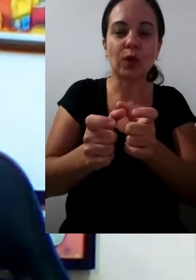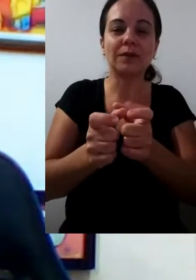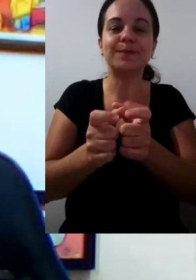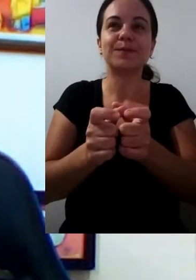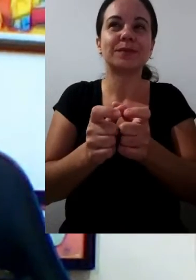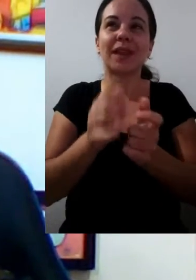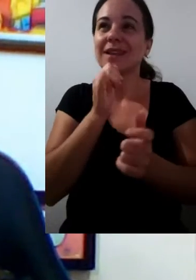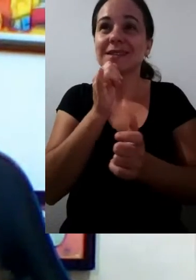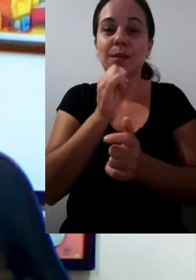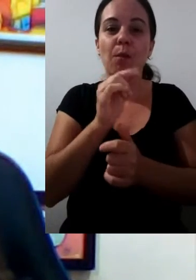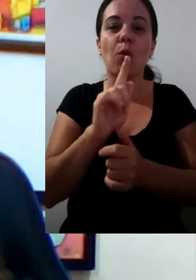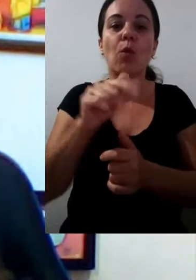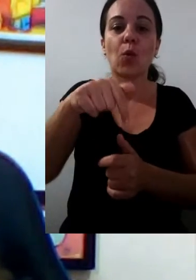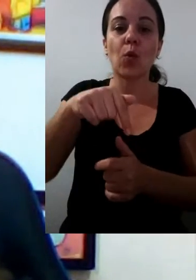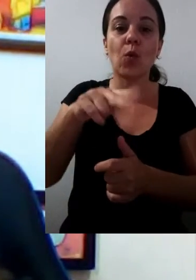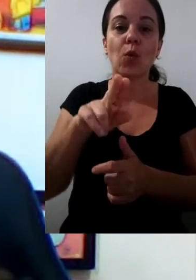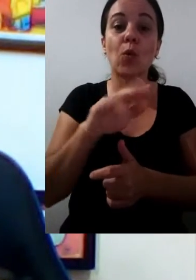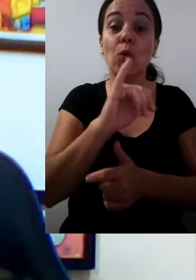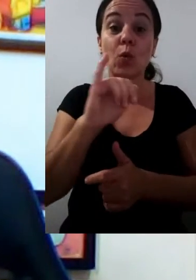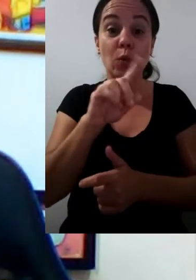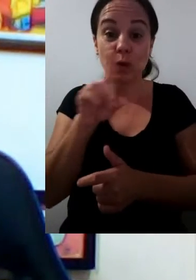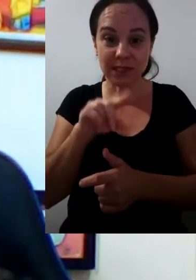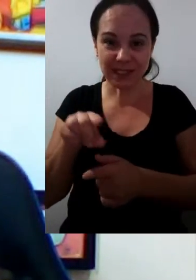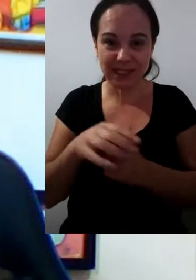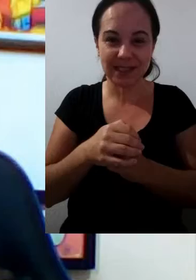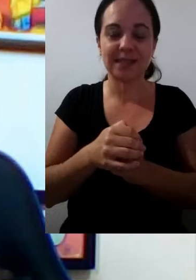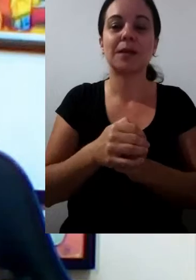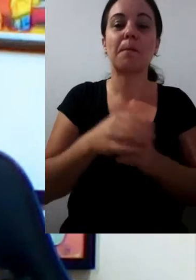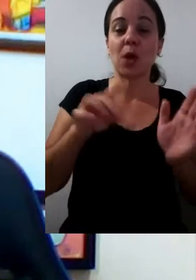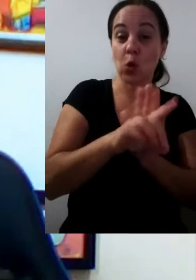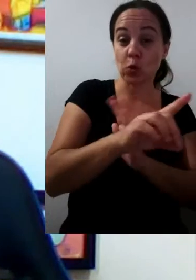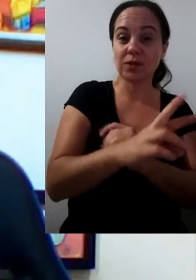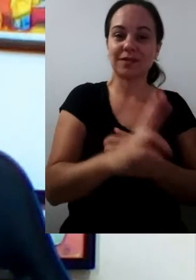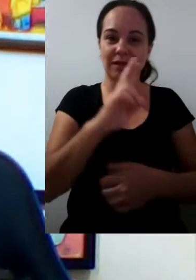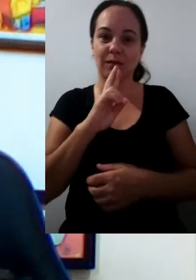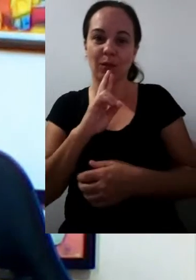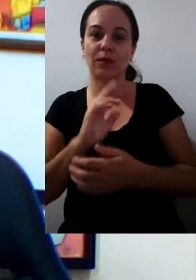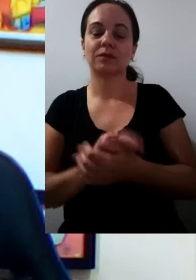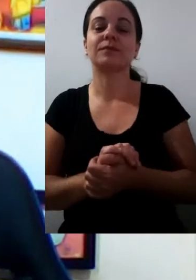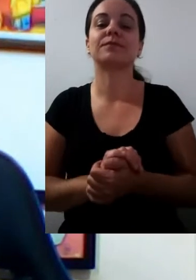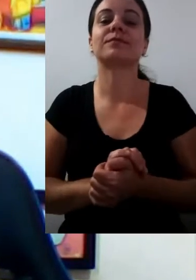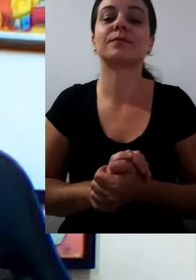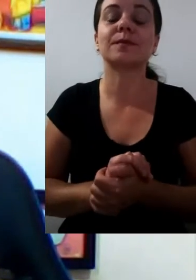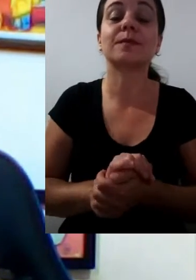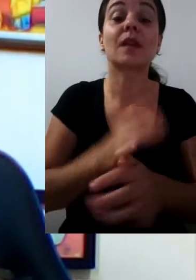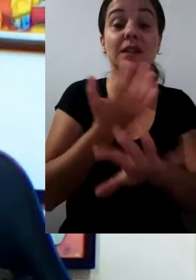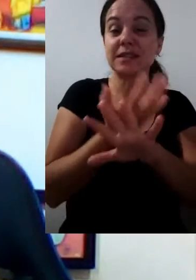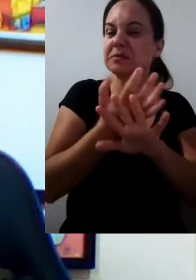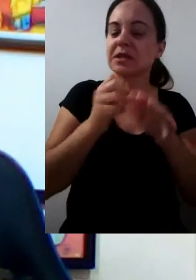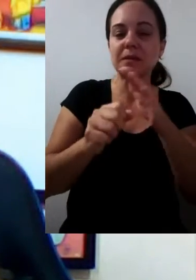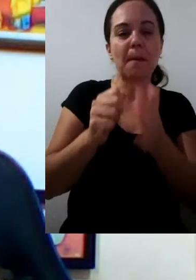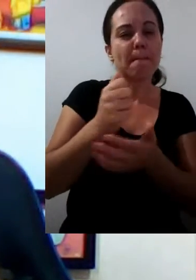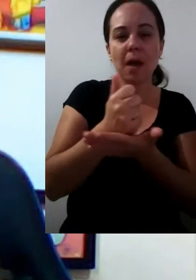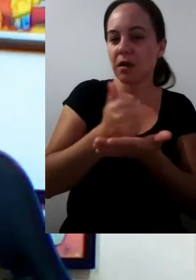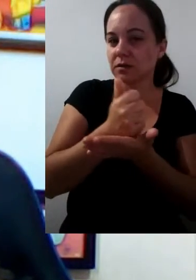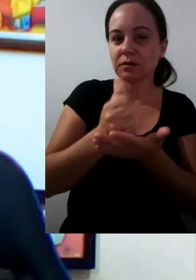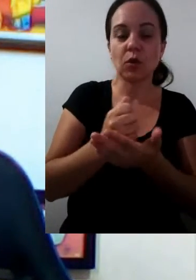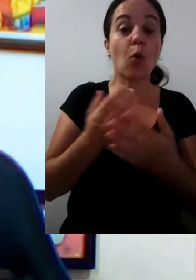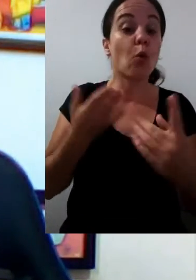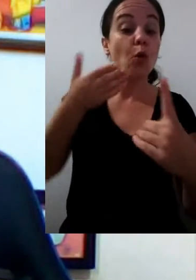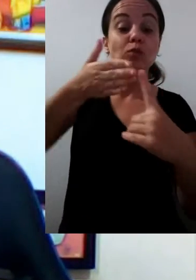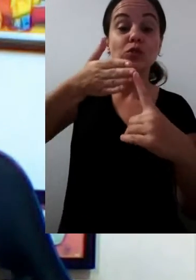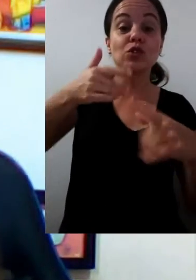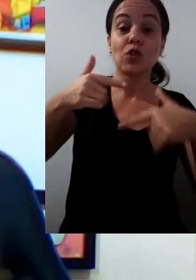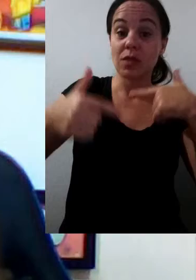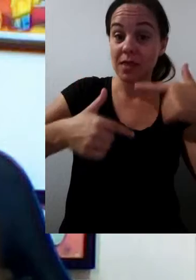quiz, com ênfase na mediação do ensino em disciplinas básicas e ou técnicas. Os objetivos do trabalho, então, eram construir